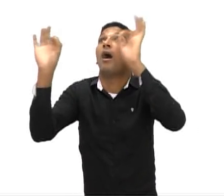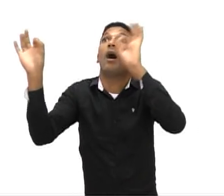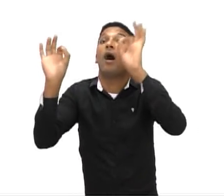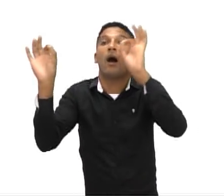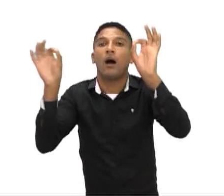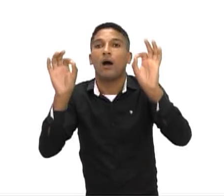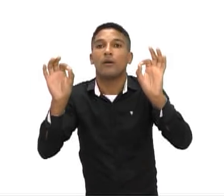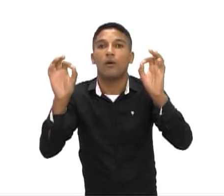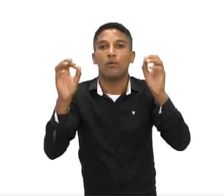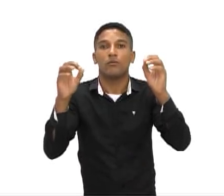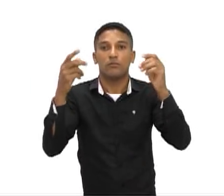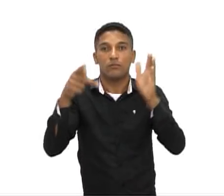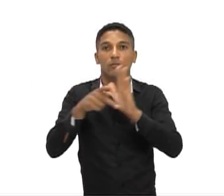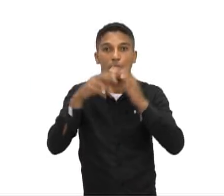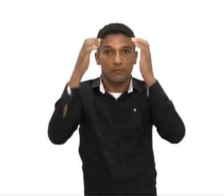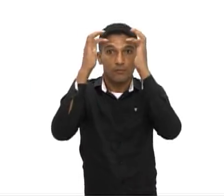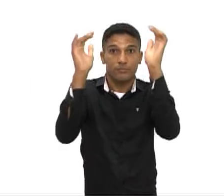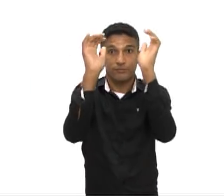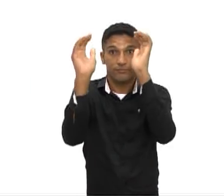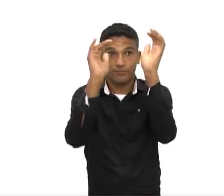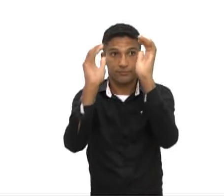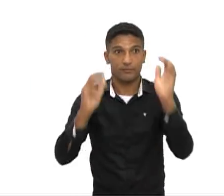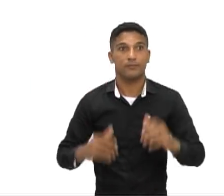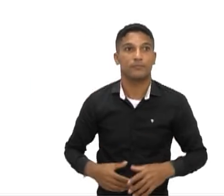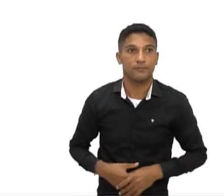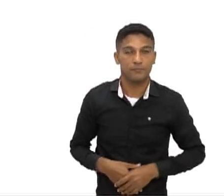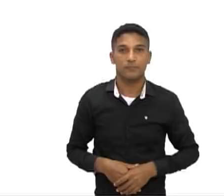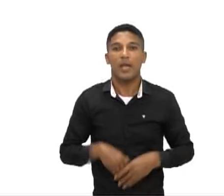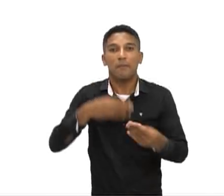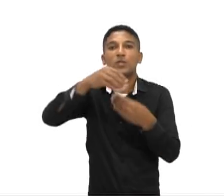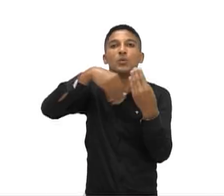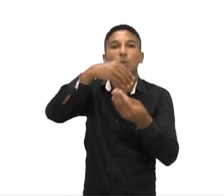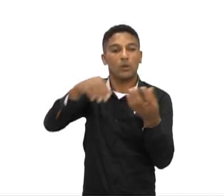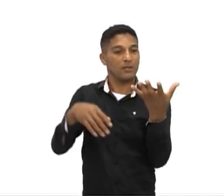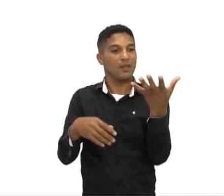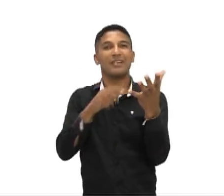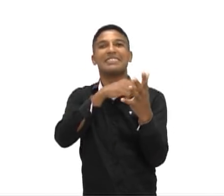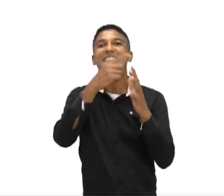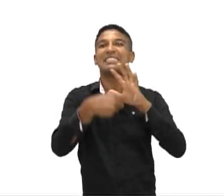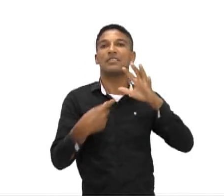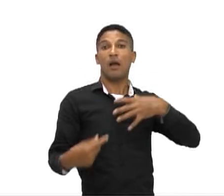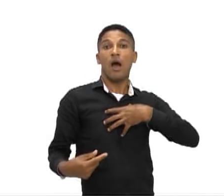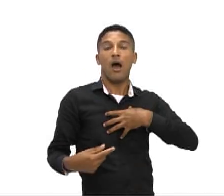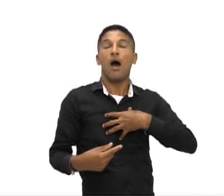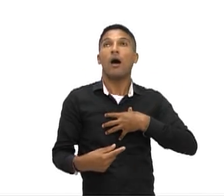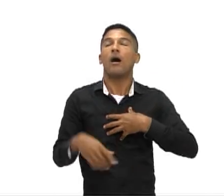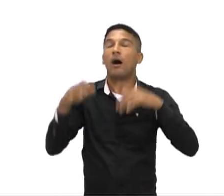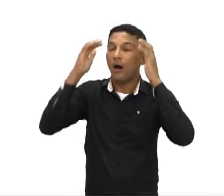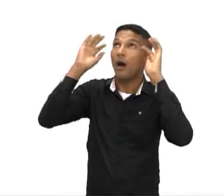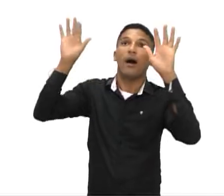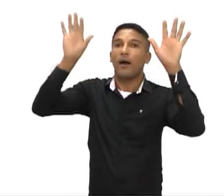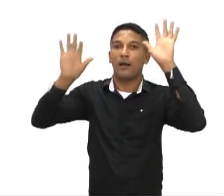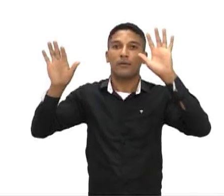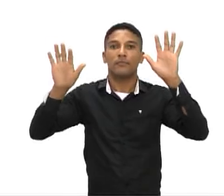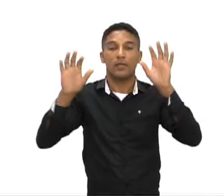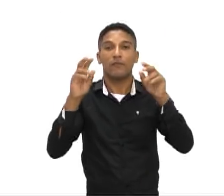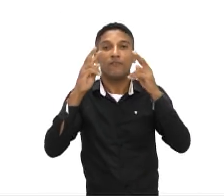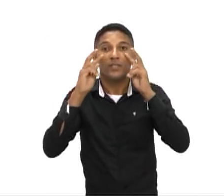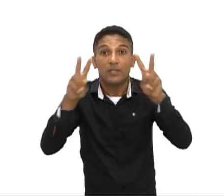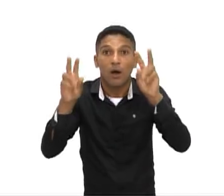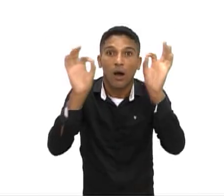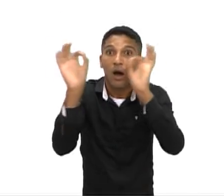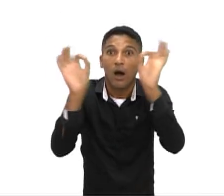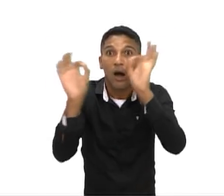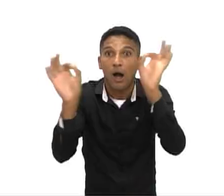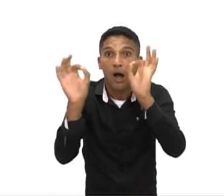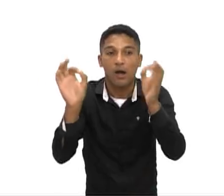humanas numa só representação. Mistura de sensações, de sentidos, visão, audição, tato, paladar, olfato.